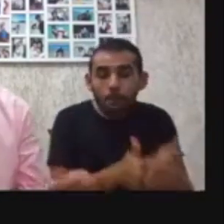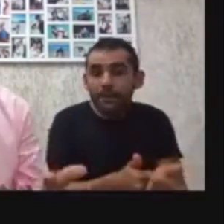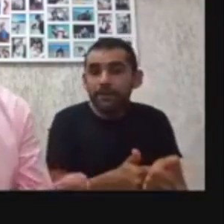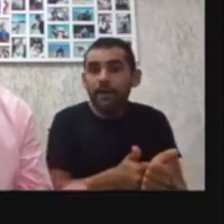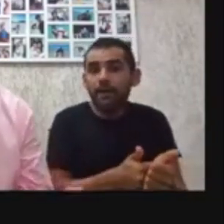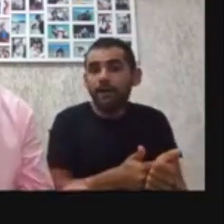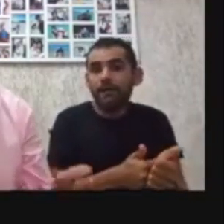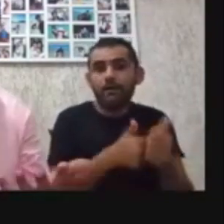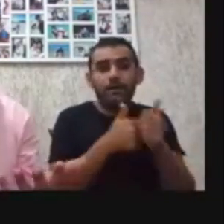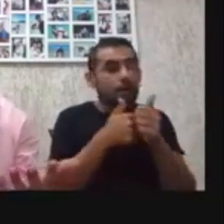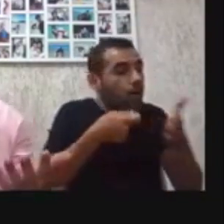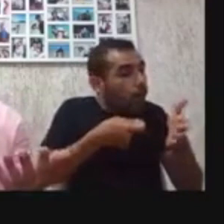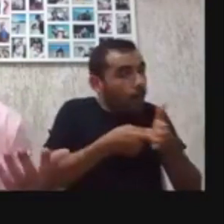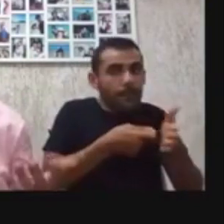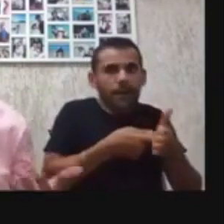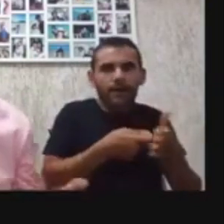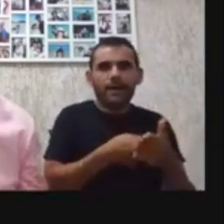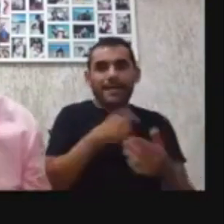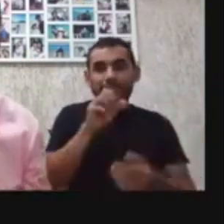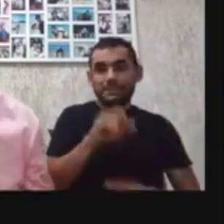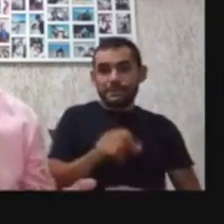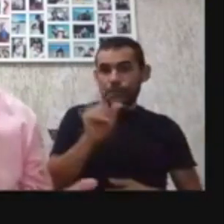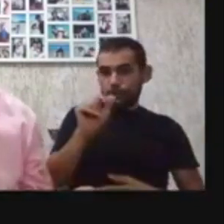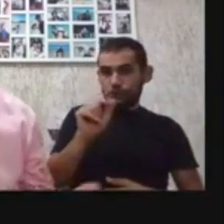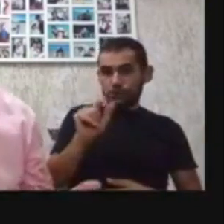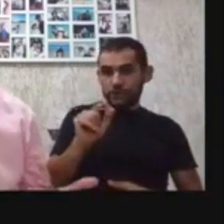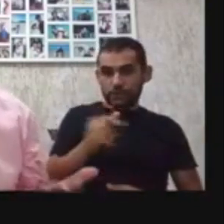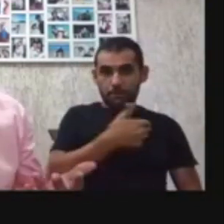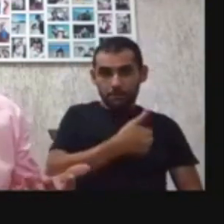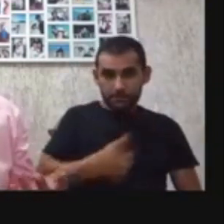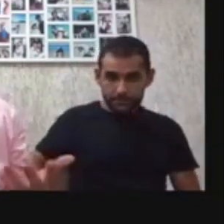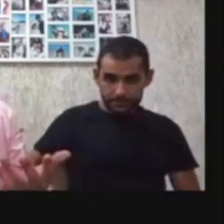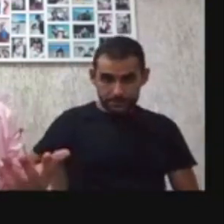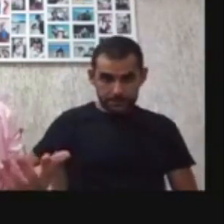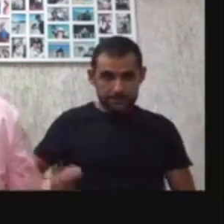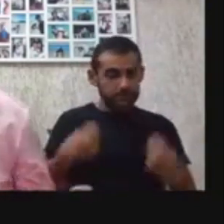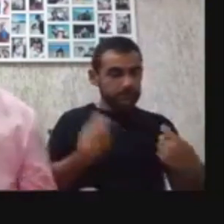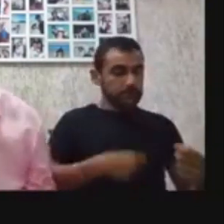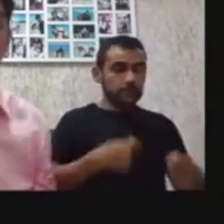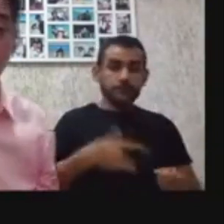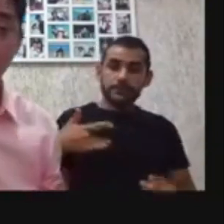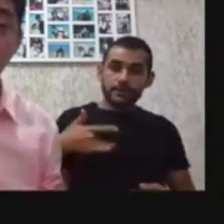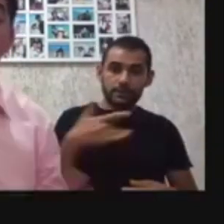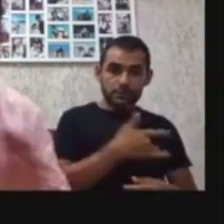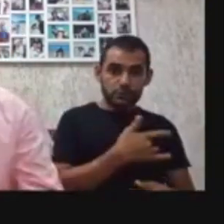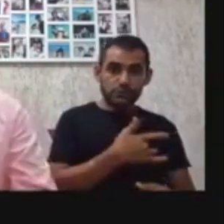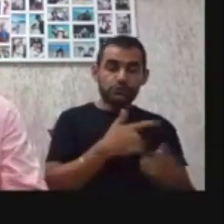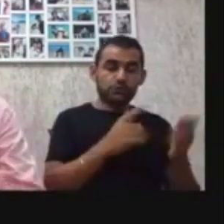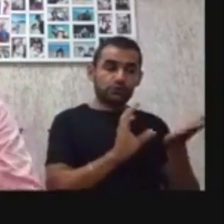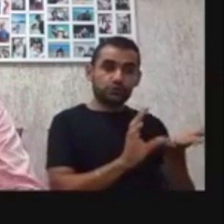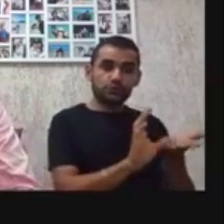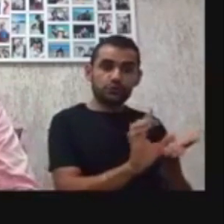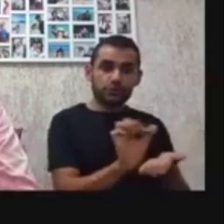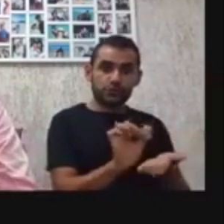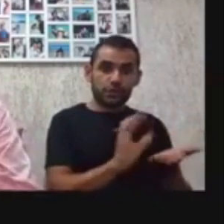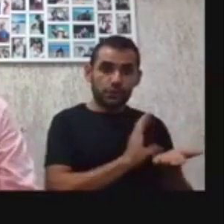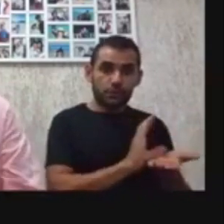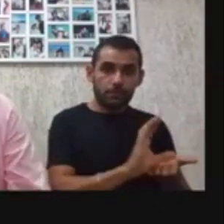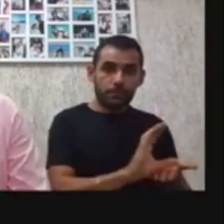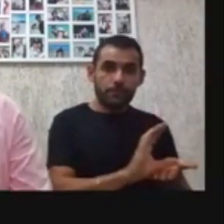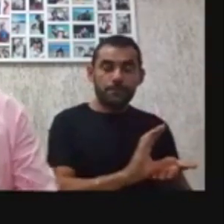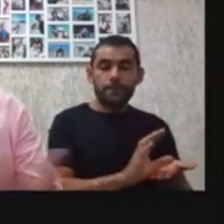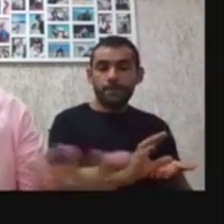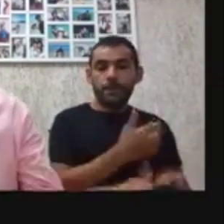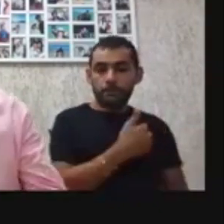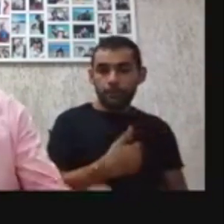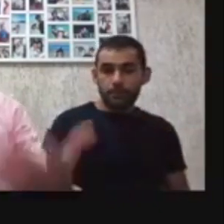isso. Tem que cobrar. Se o recurso é público, cabe à Casa de Saúde prestar conta do recurso público. Nós temos uma outra